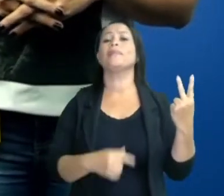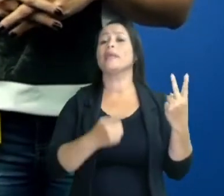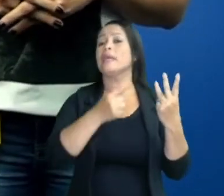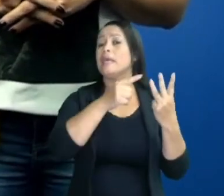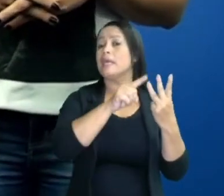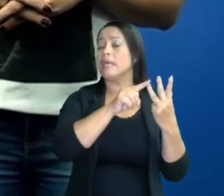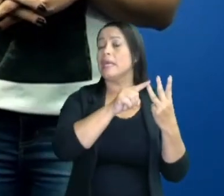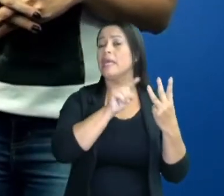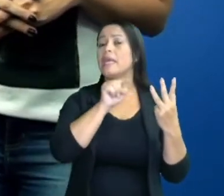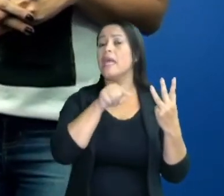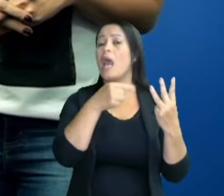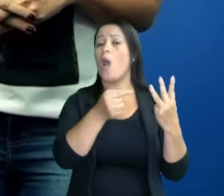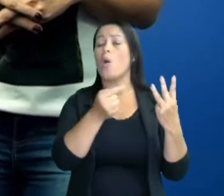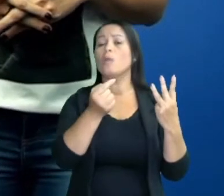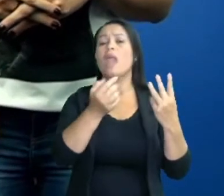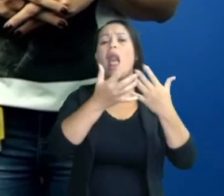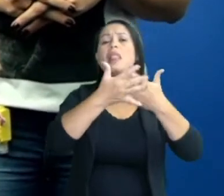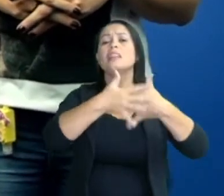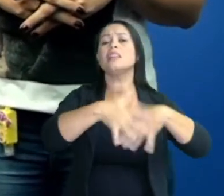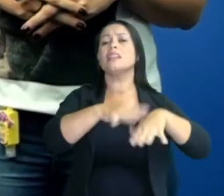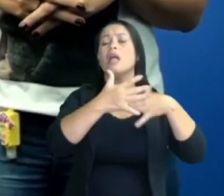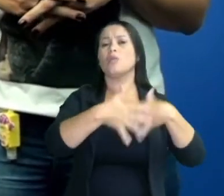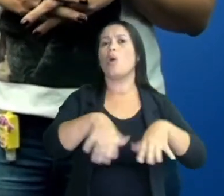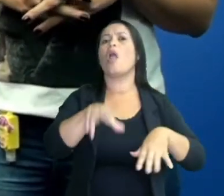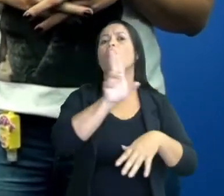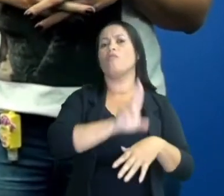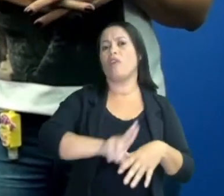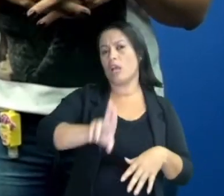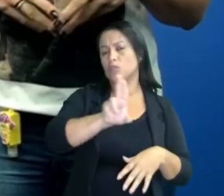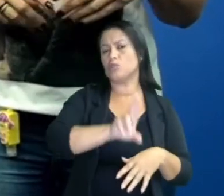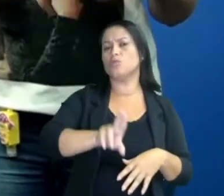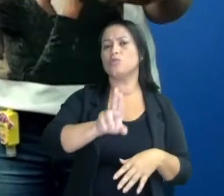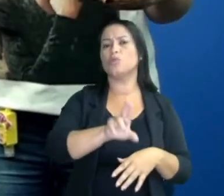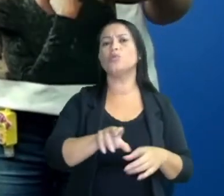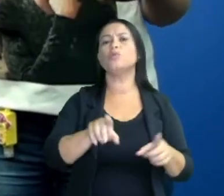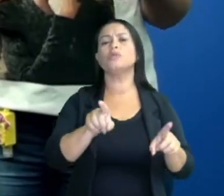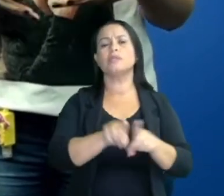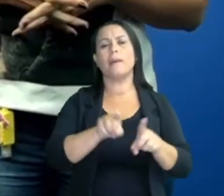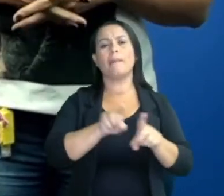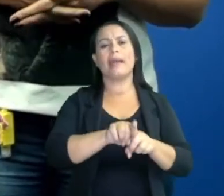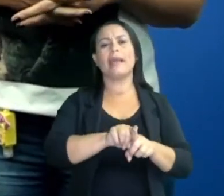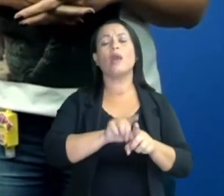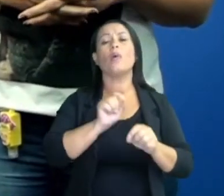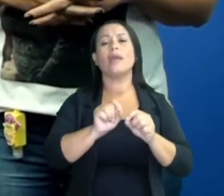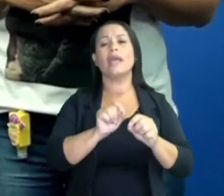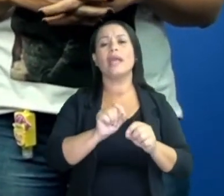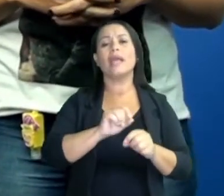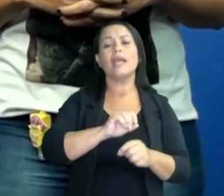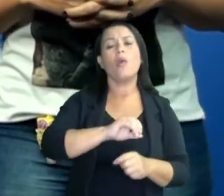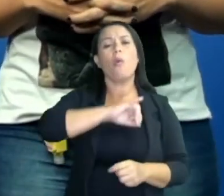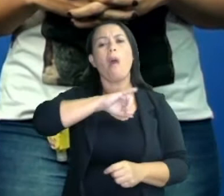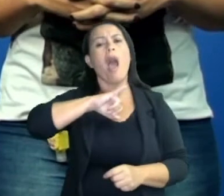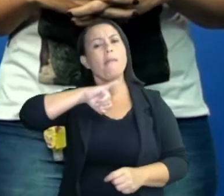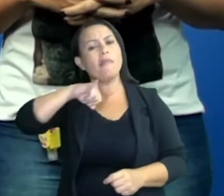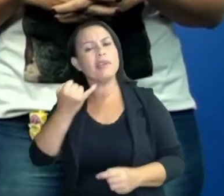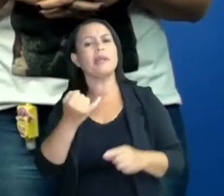e aí na agricultura natural faz-se uso e a reciclagem desses materiais orgânicos